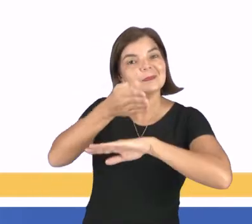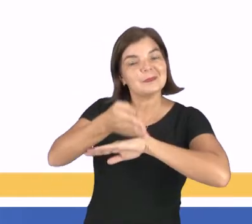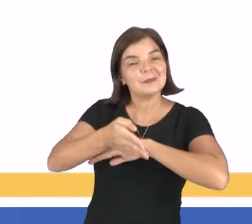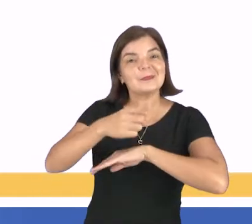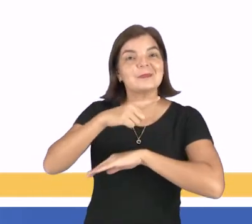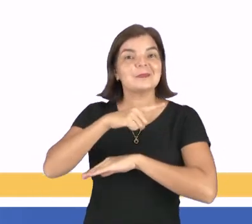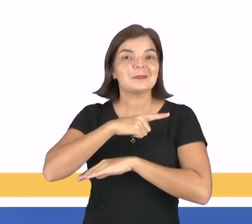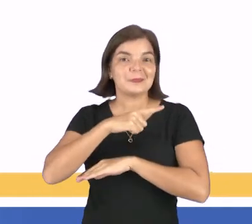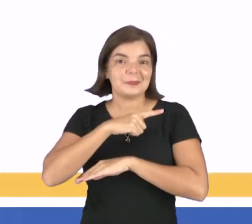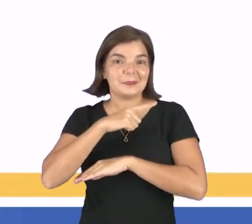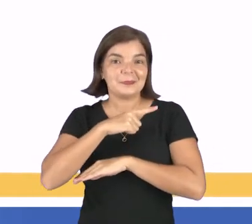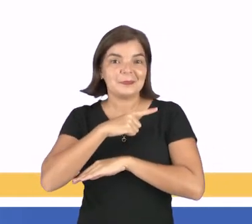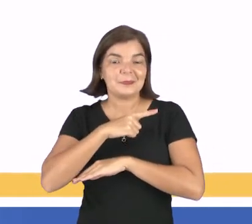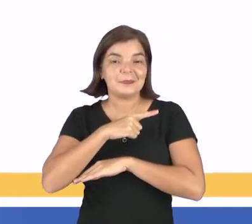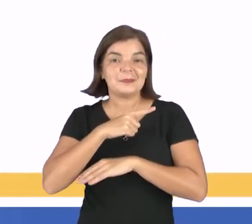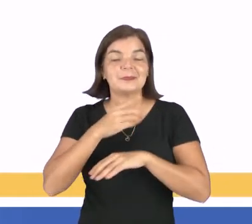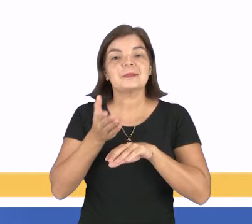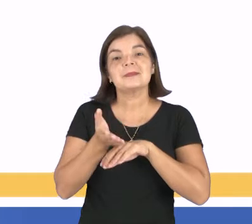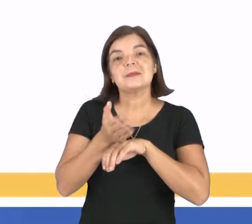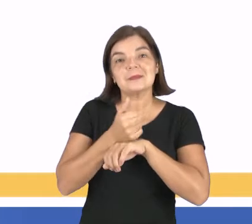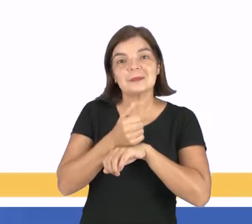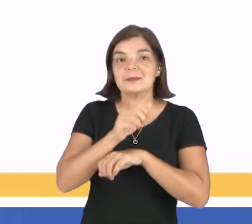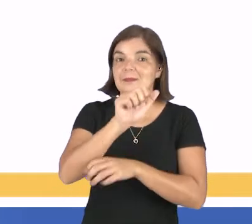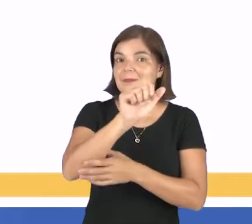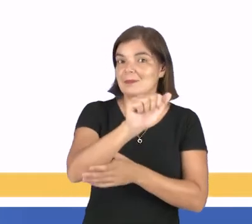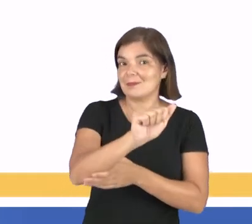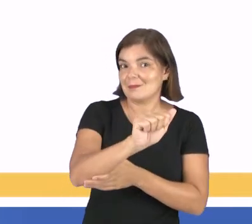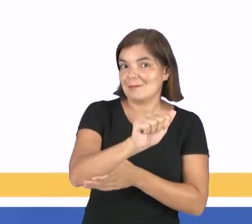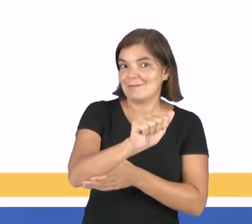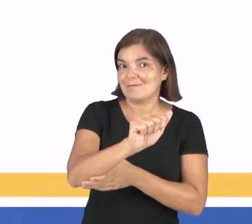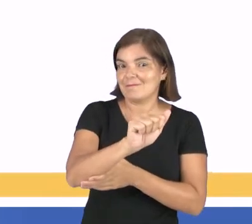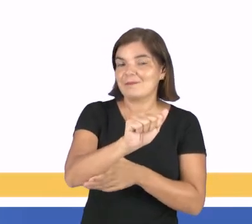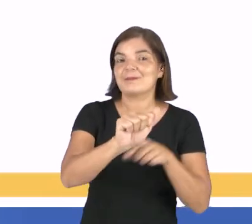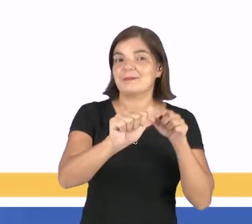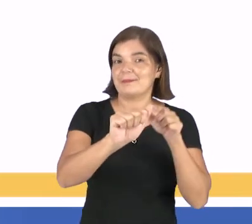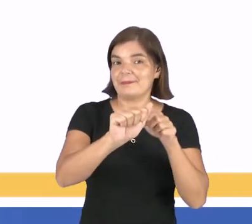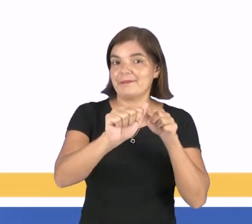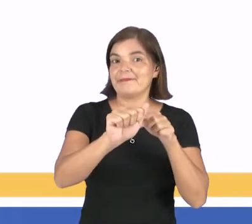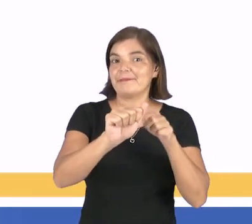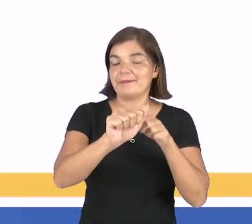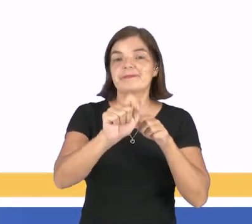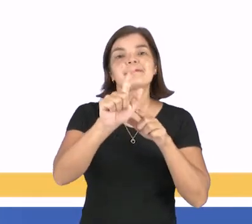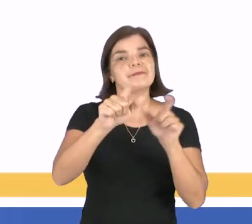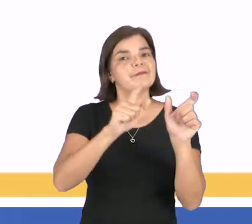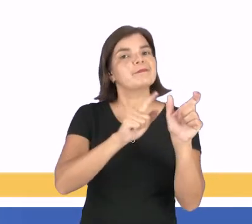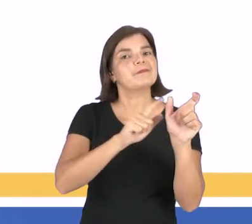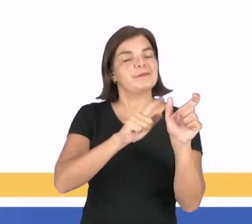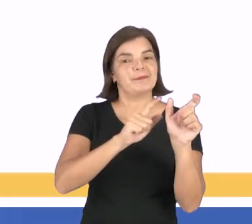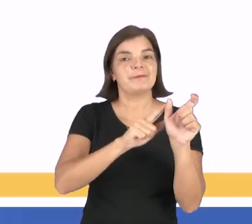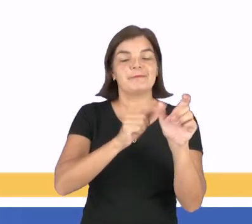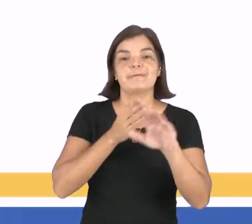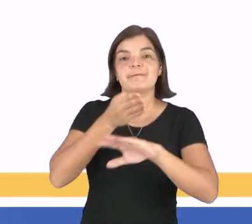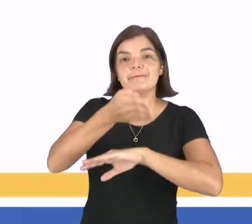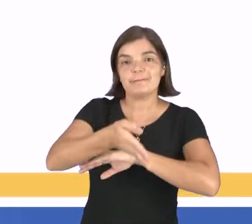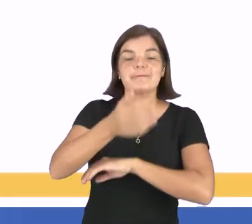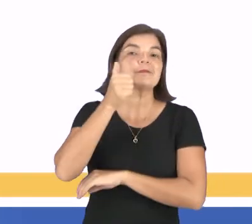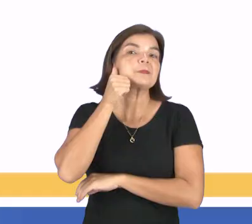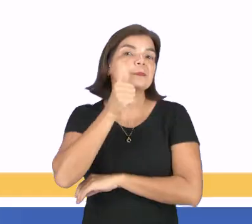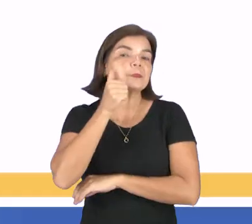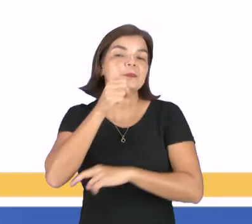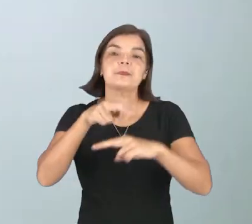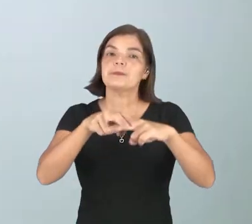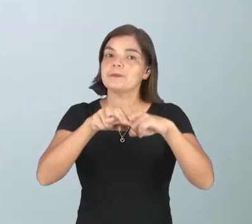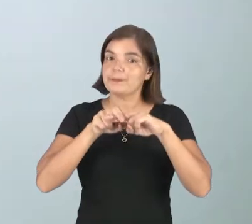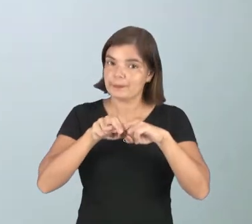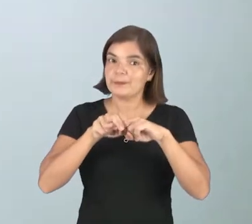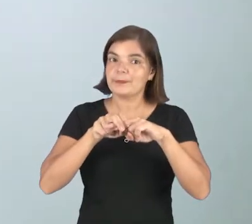um determinante na frente, a entrada. Um determinante é uma palavra que determina que é feminina, por